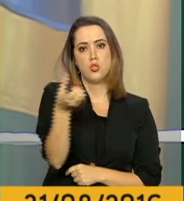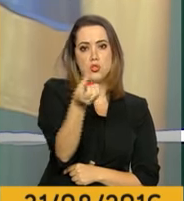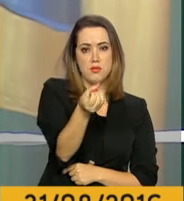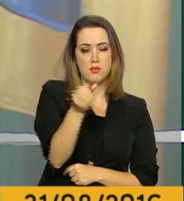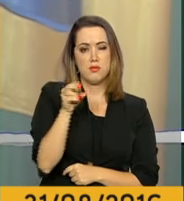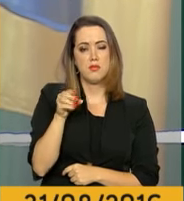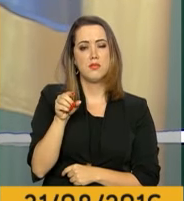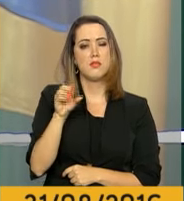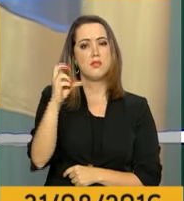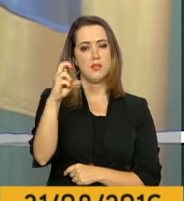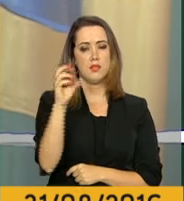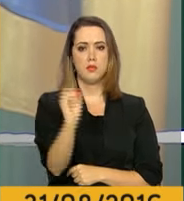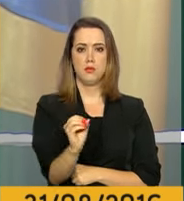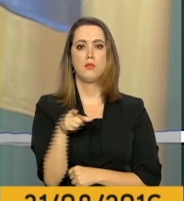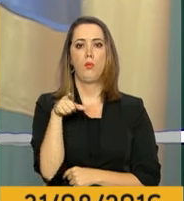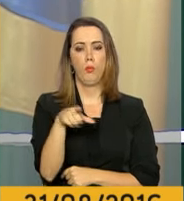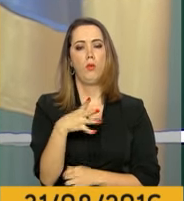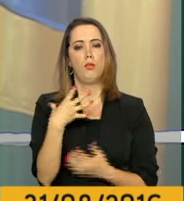lá, não é?